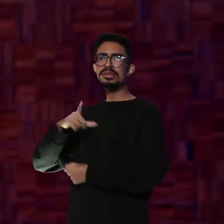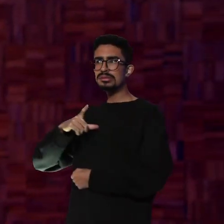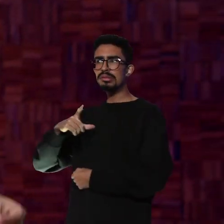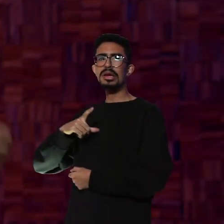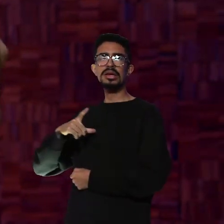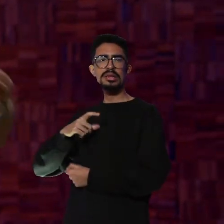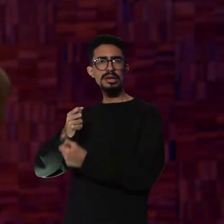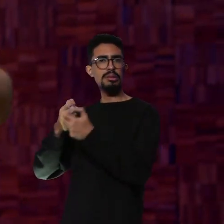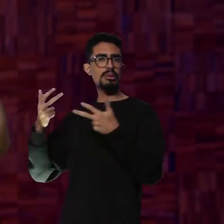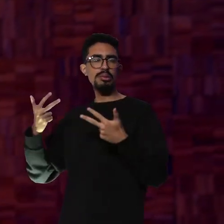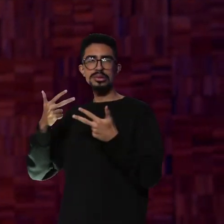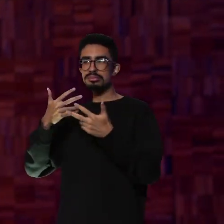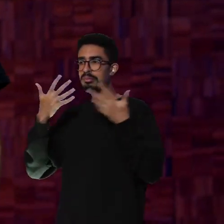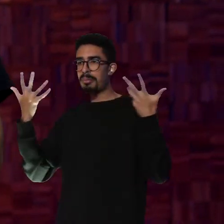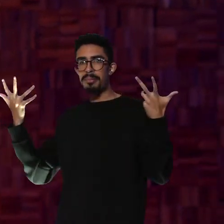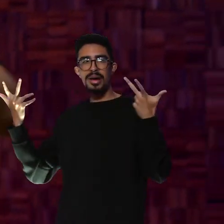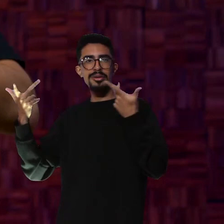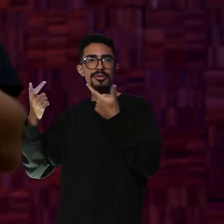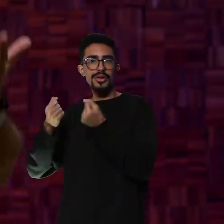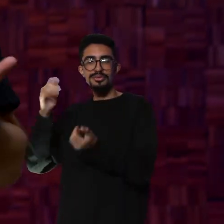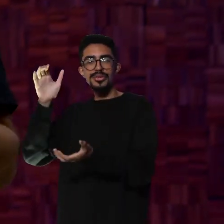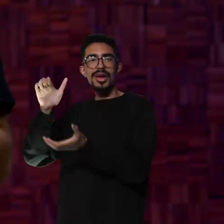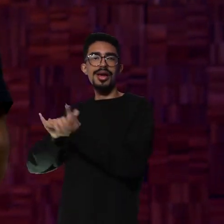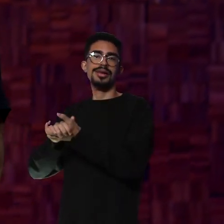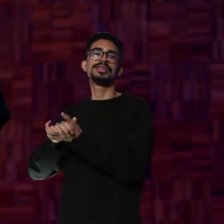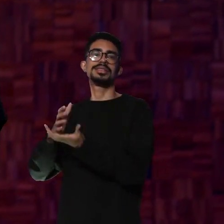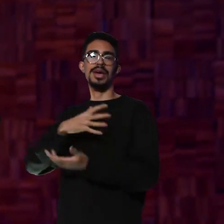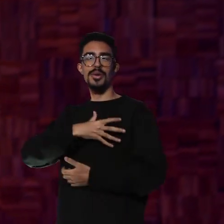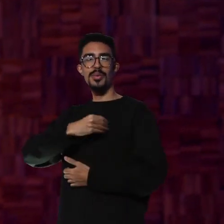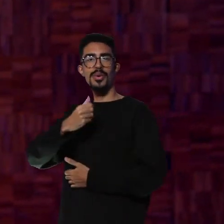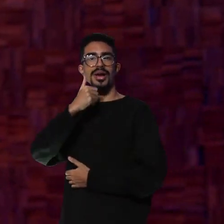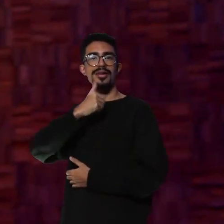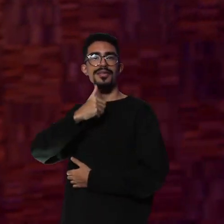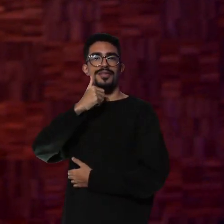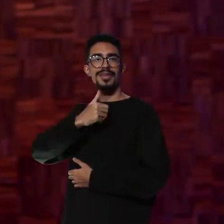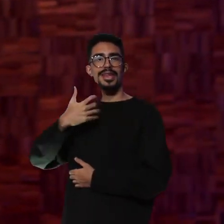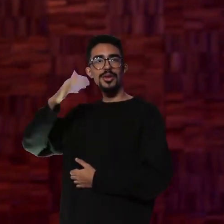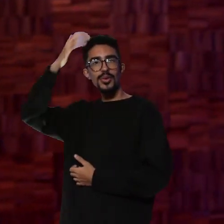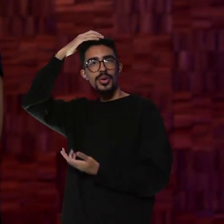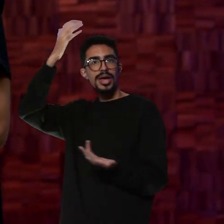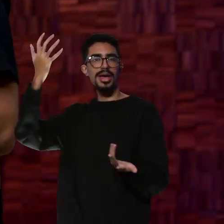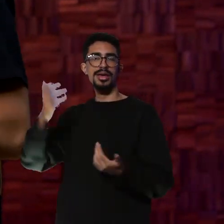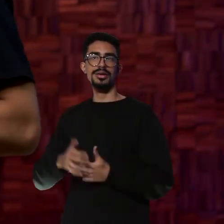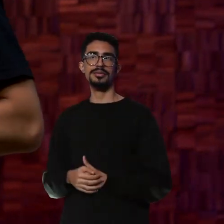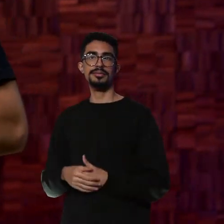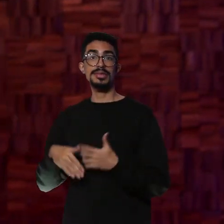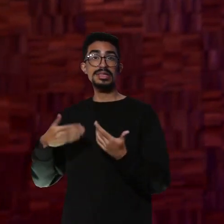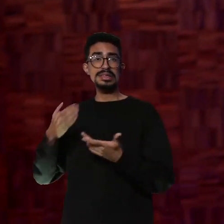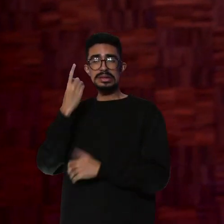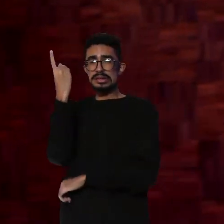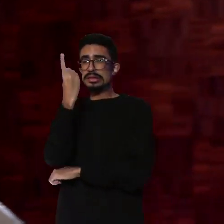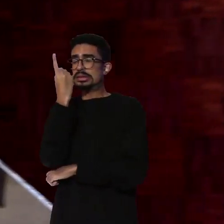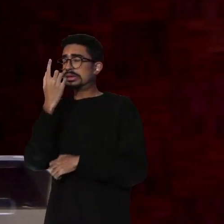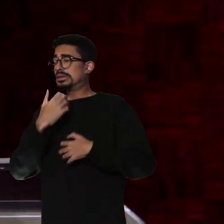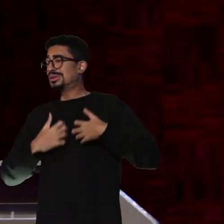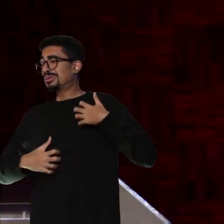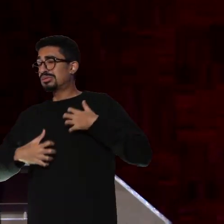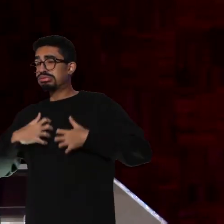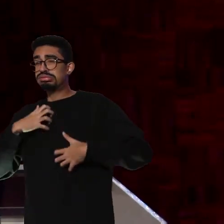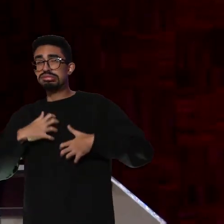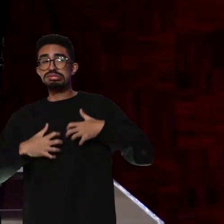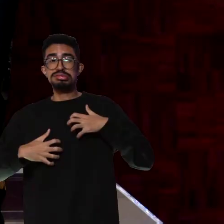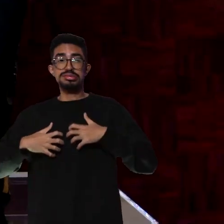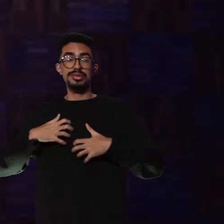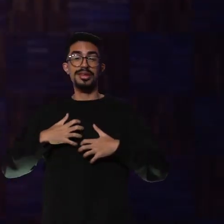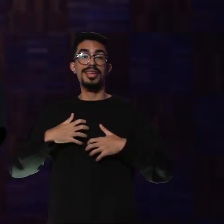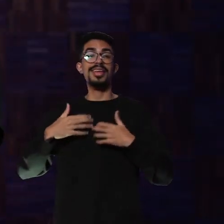rei? E estava todo mundo com medo, soldados experientes, e Davi fica desesperado, impelido pelo Espírito, ele